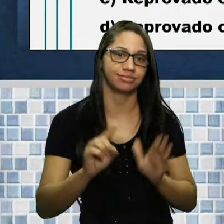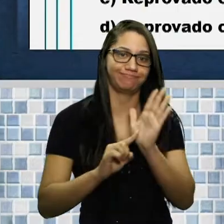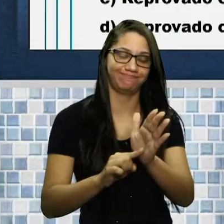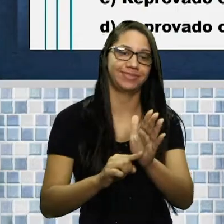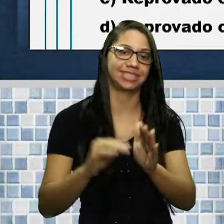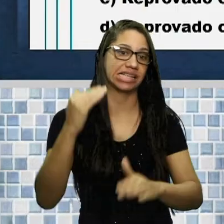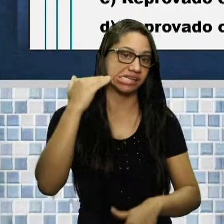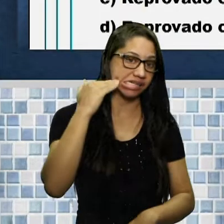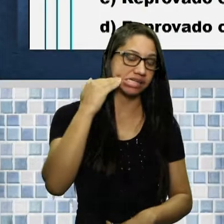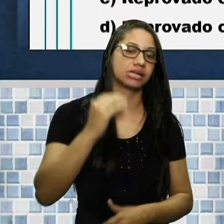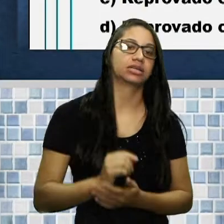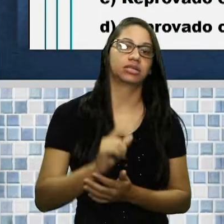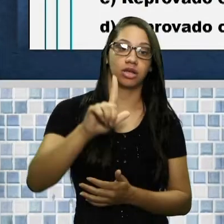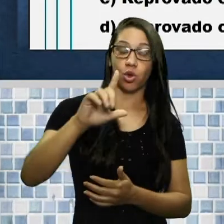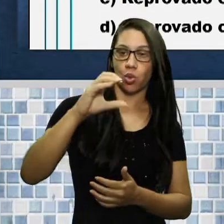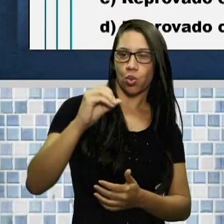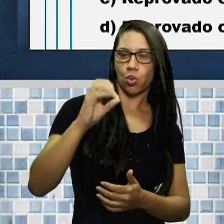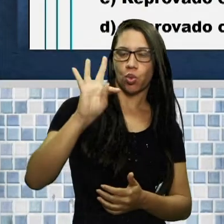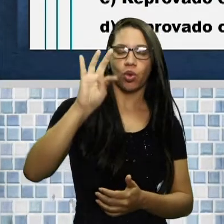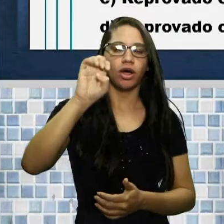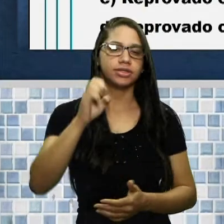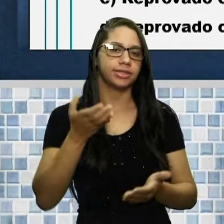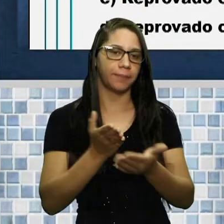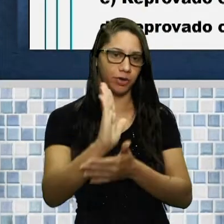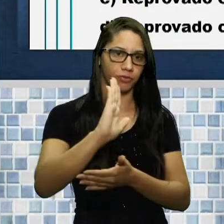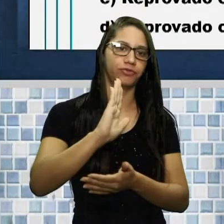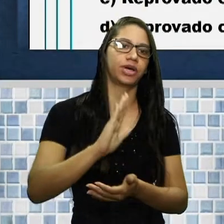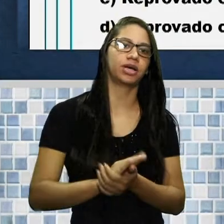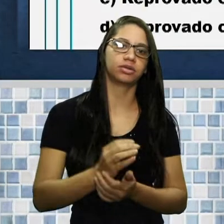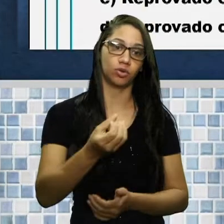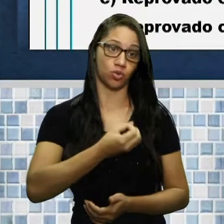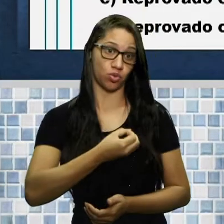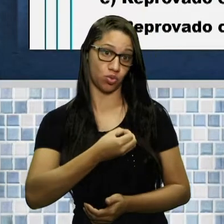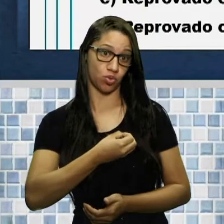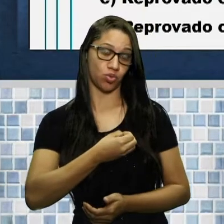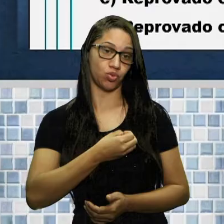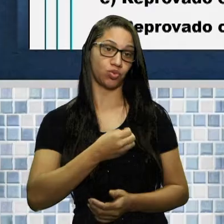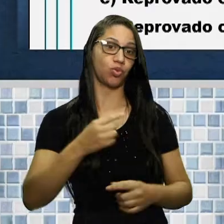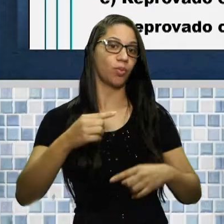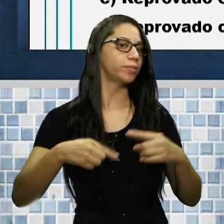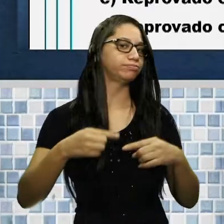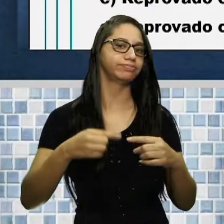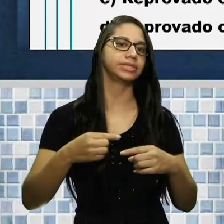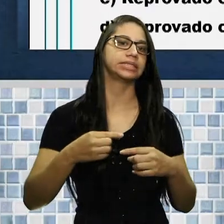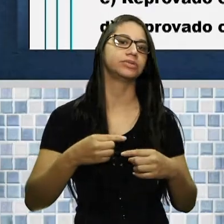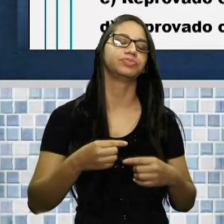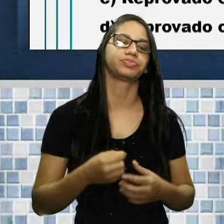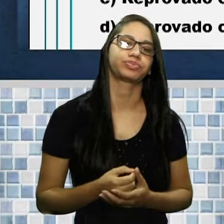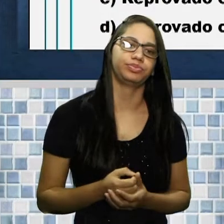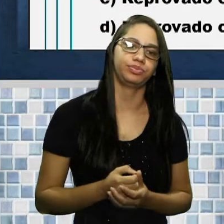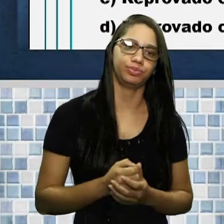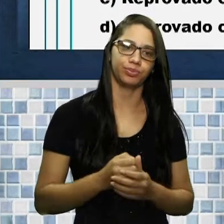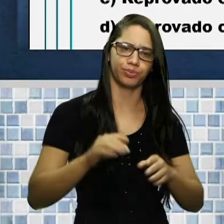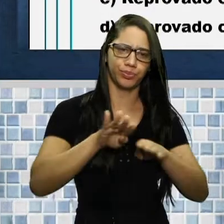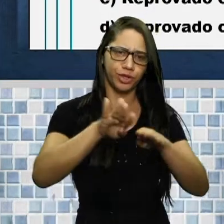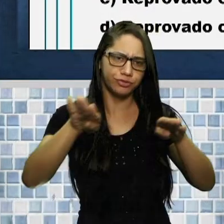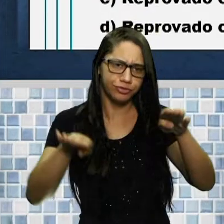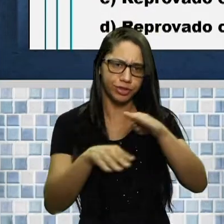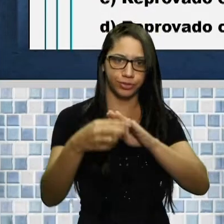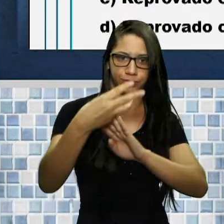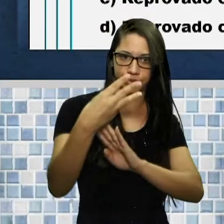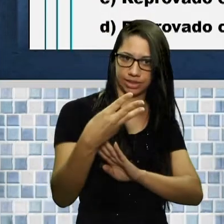alguns defeitos. Para um lote ser aprovado, é necessário que o número de peças com defeito seja inferior a